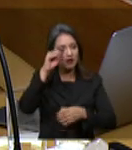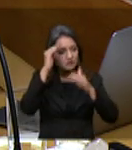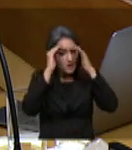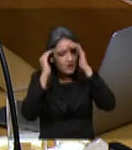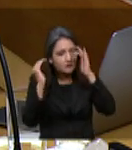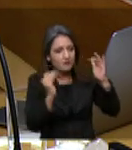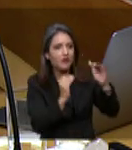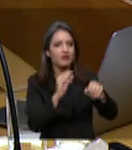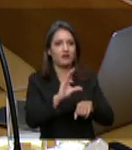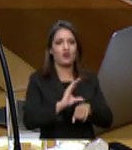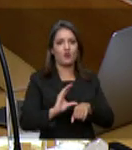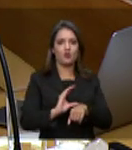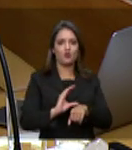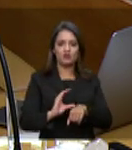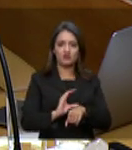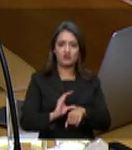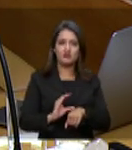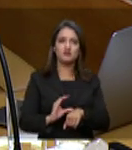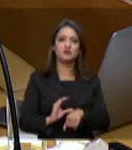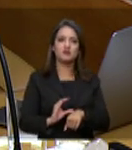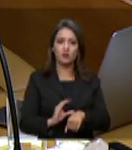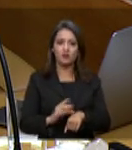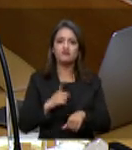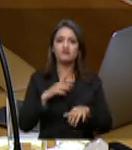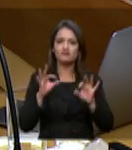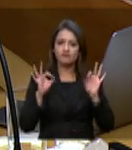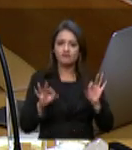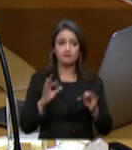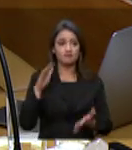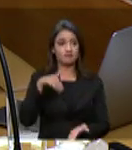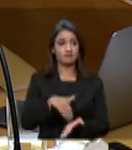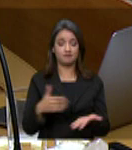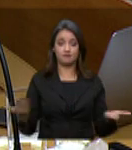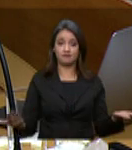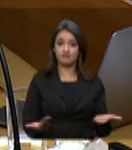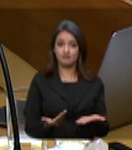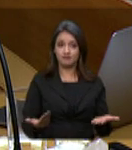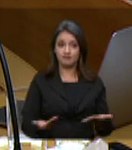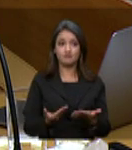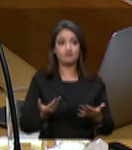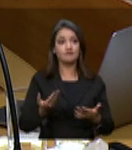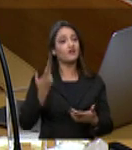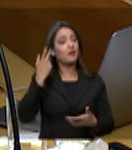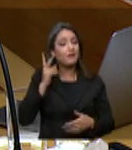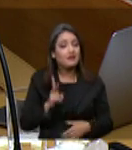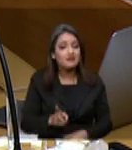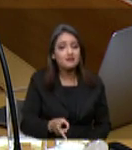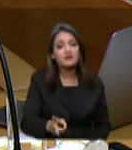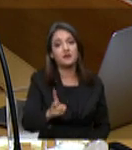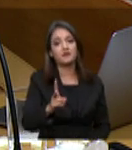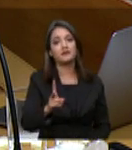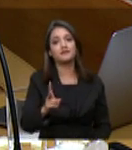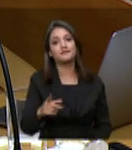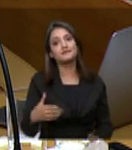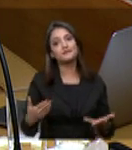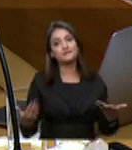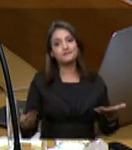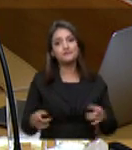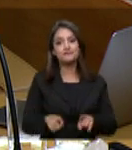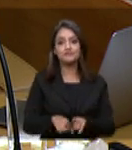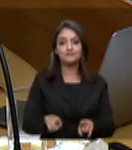da Constituição de maneira exemplar até aqui e para todos os em o e portanto